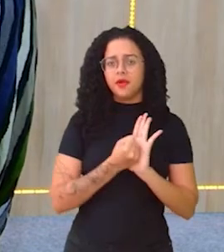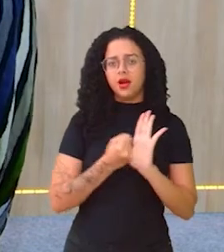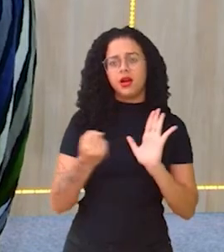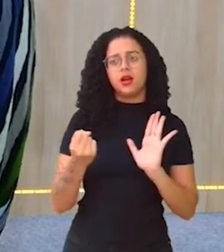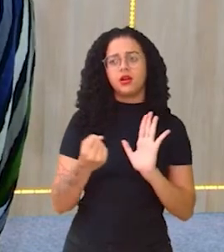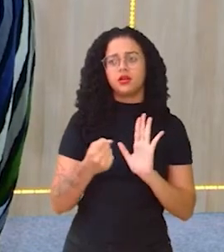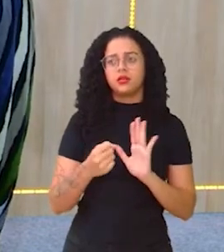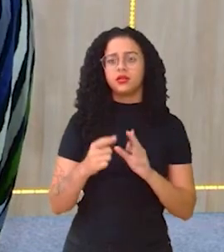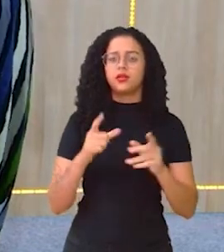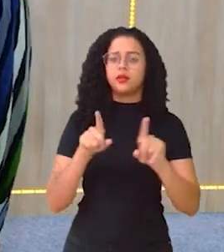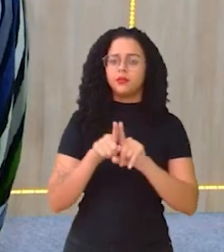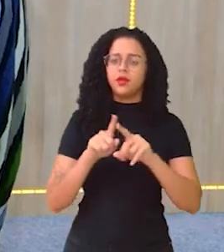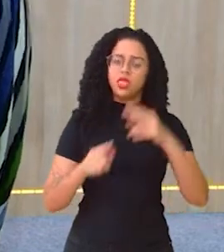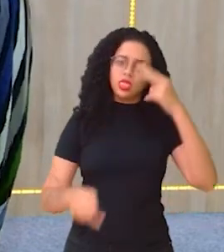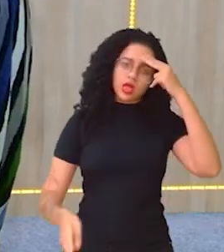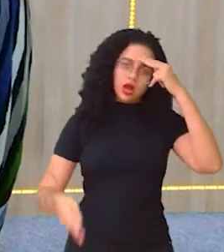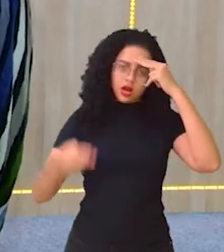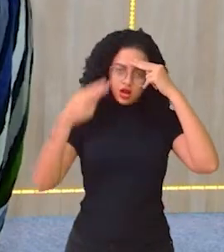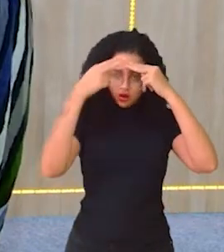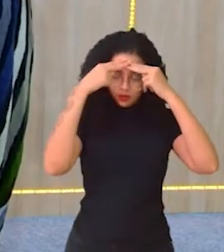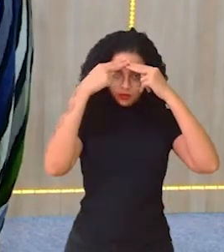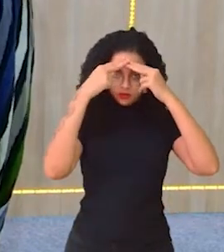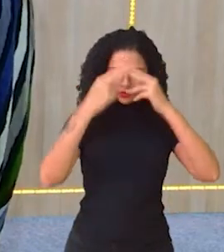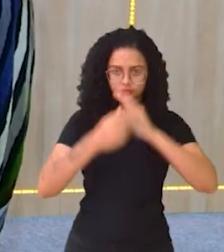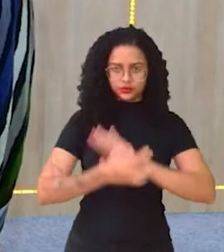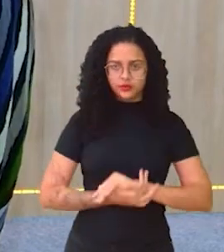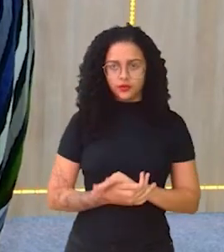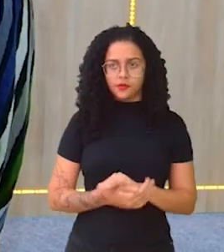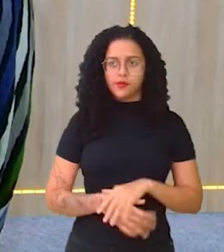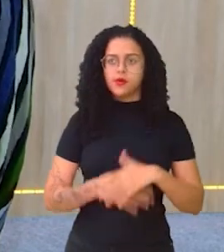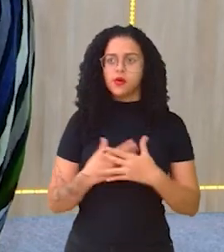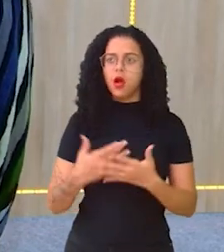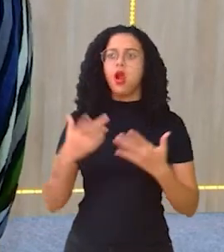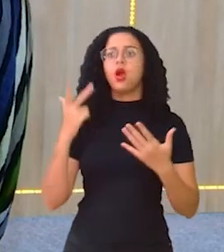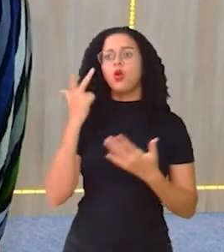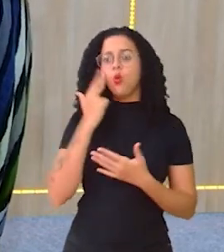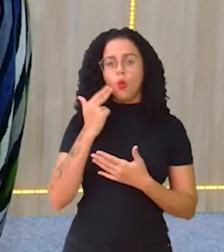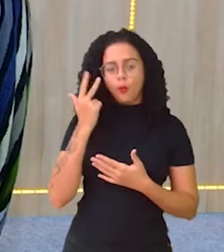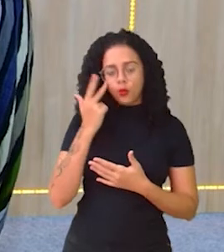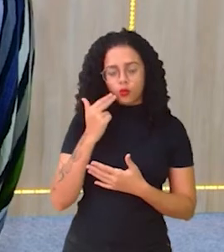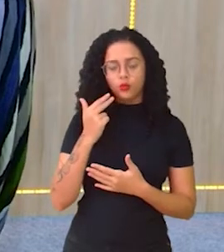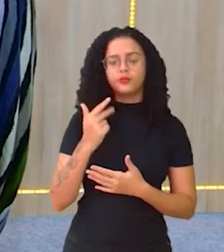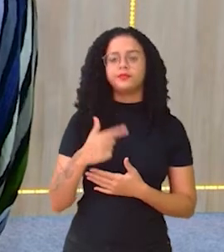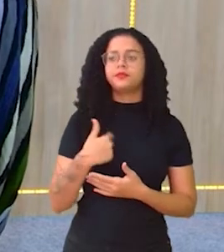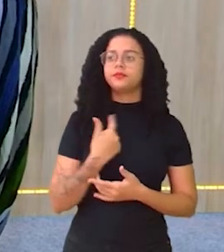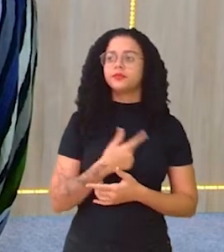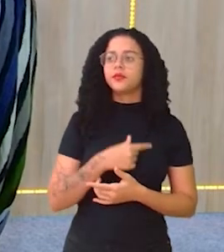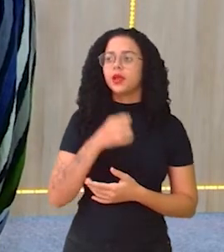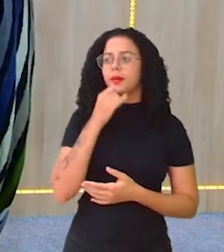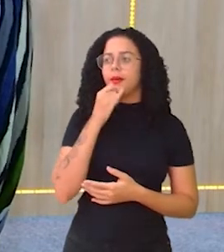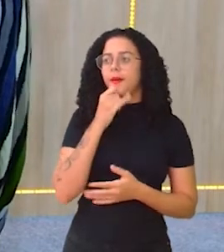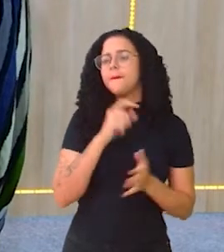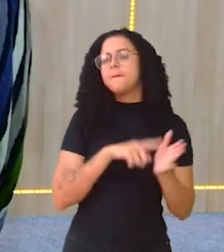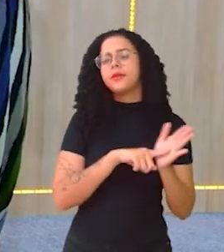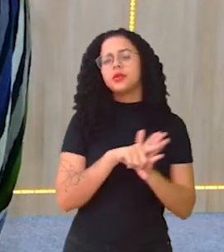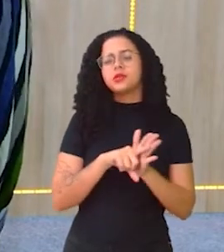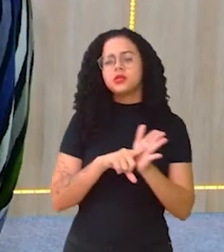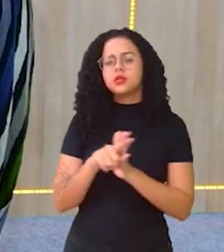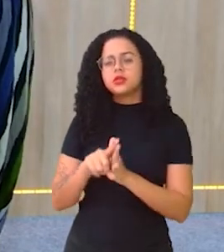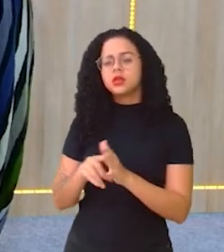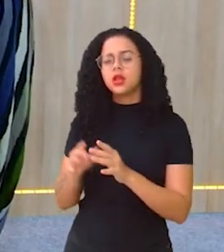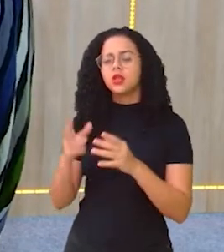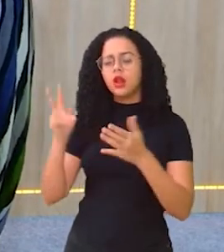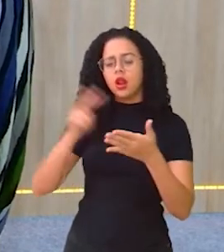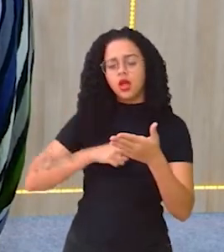marcas em Deixam futuros traumas. relacionamentos. Exatamente. Então, é muito comum a gente já, à medida que a gente foi pesquisando, que a gente foi lendo,